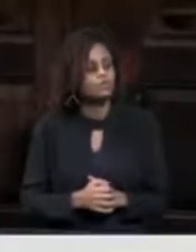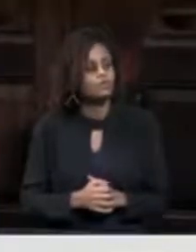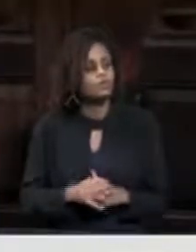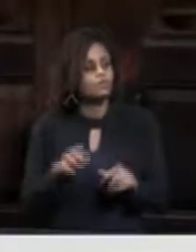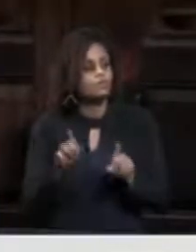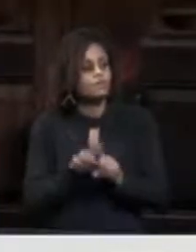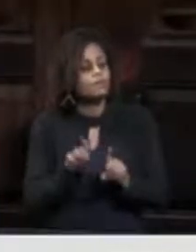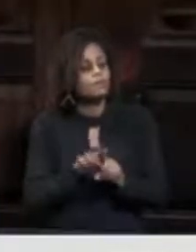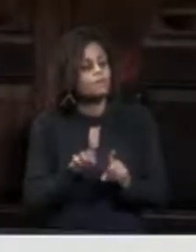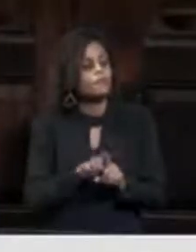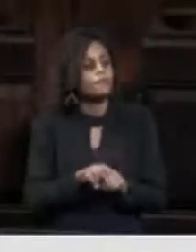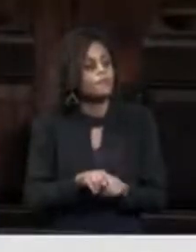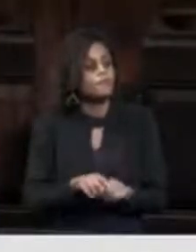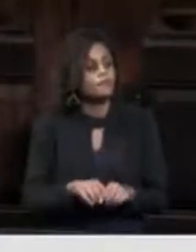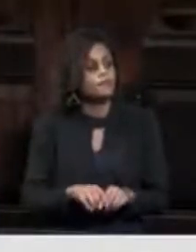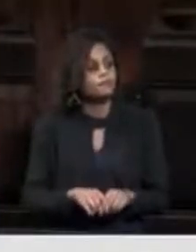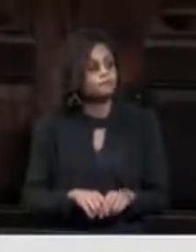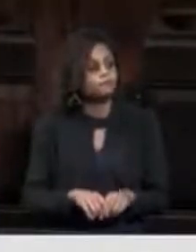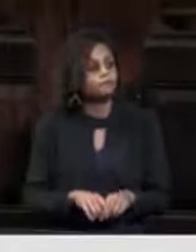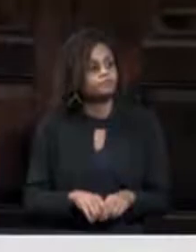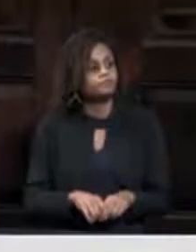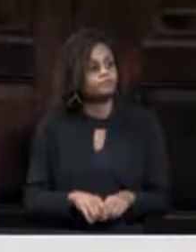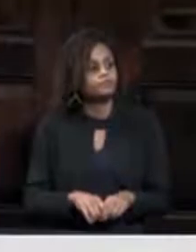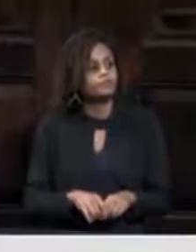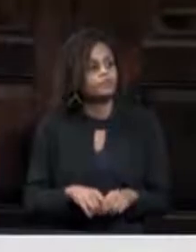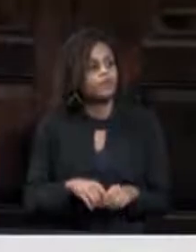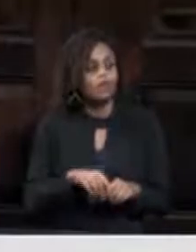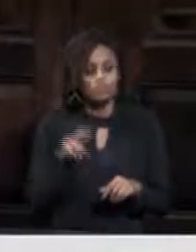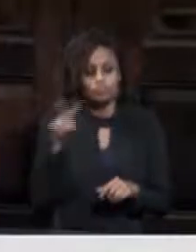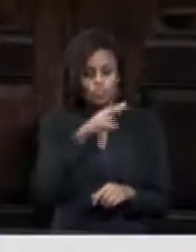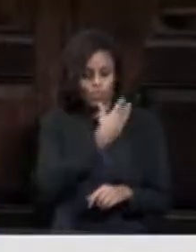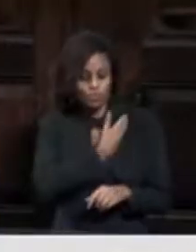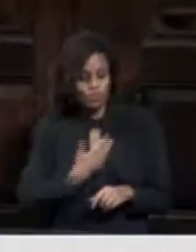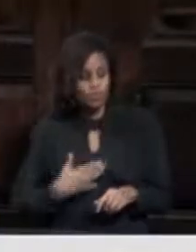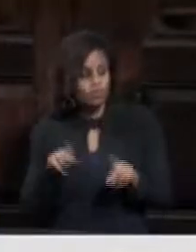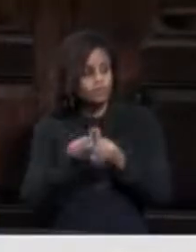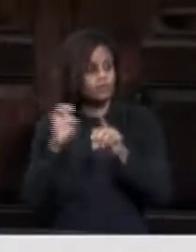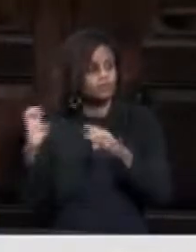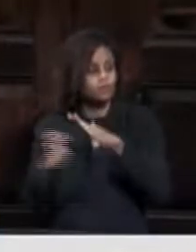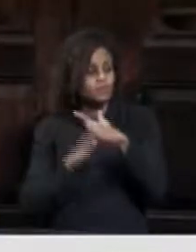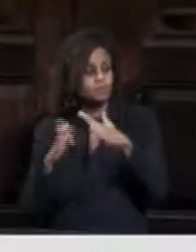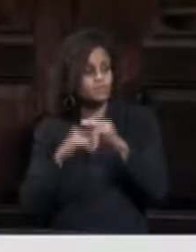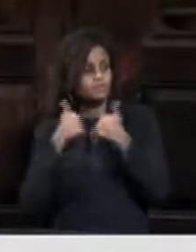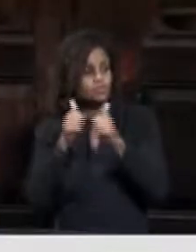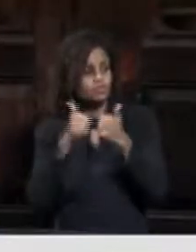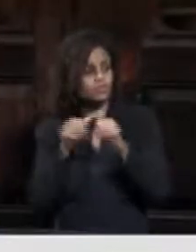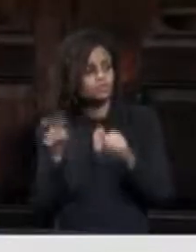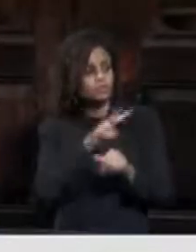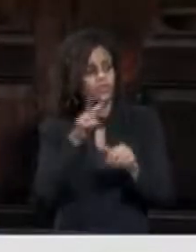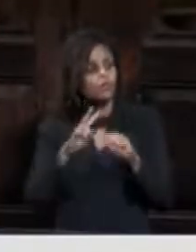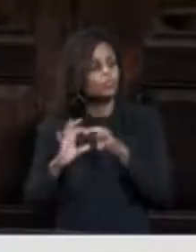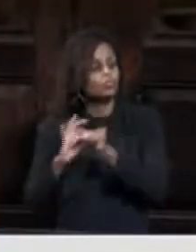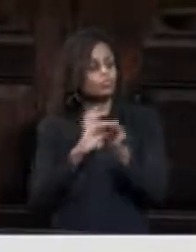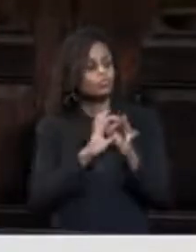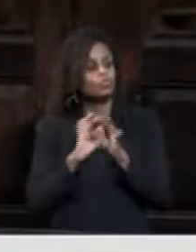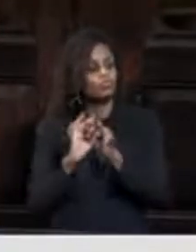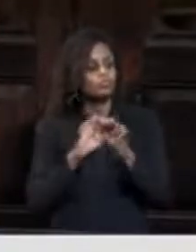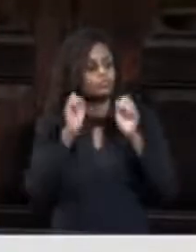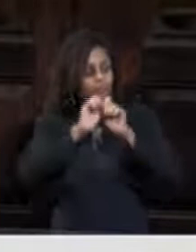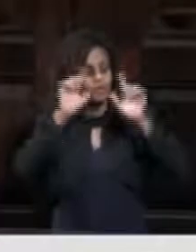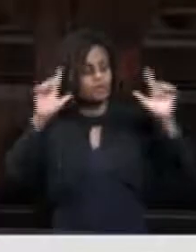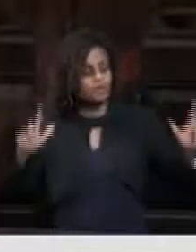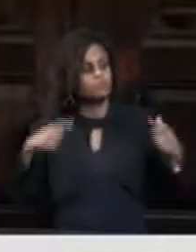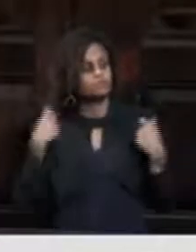relação que existe entre o Estado e o empresariado dos transportes do Estado do Rio de Janeiro. A